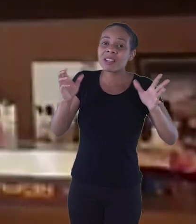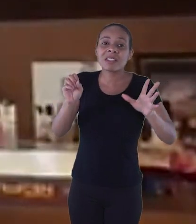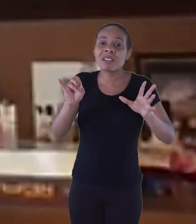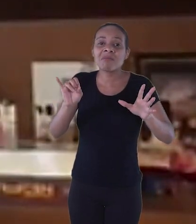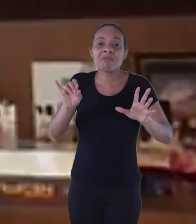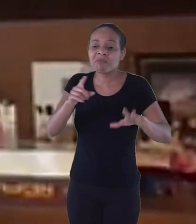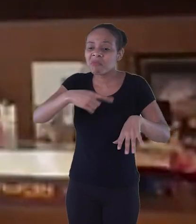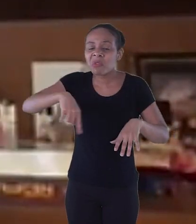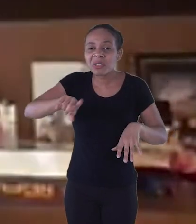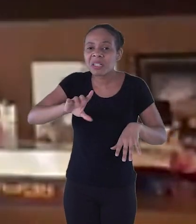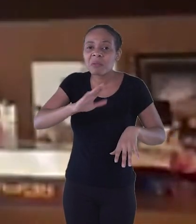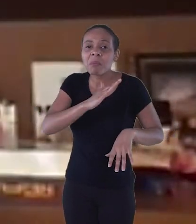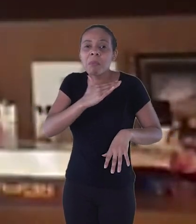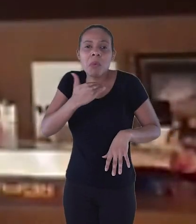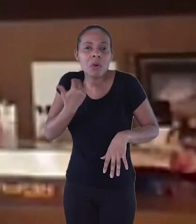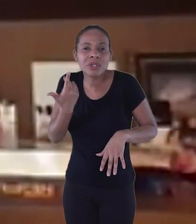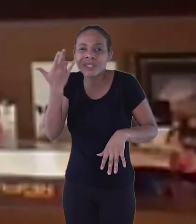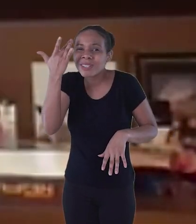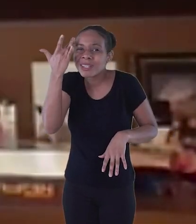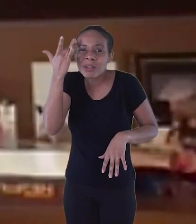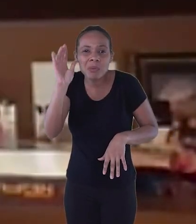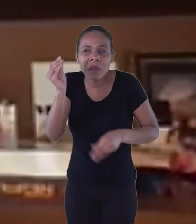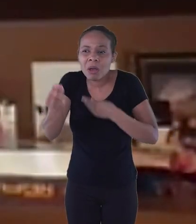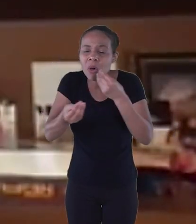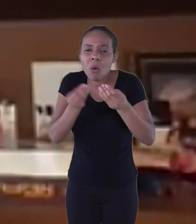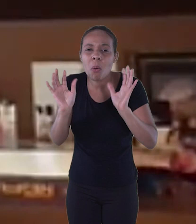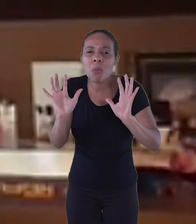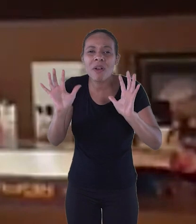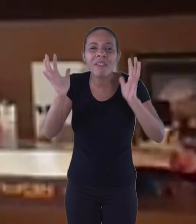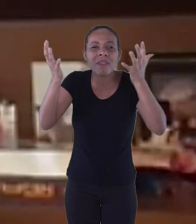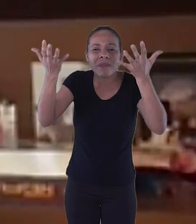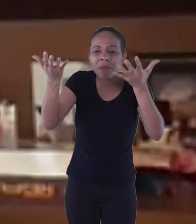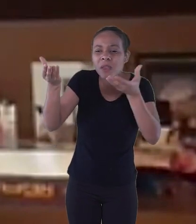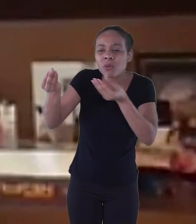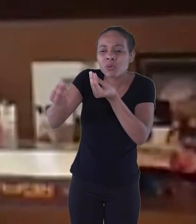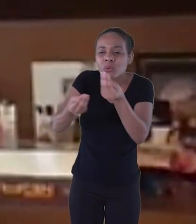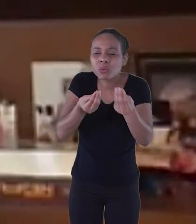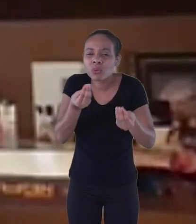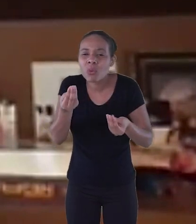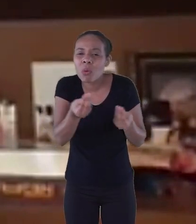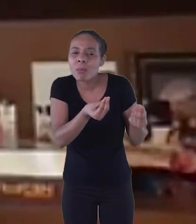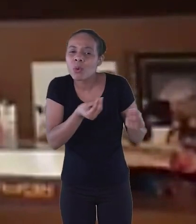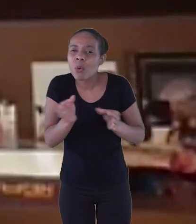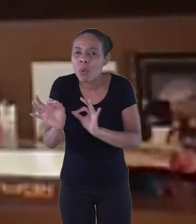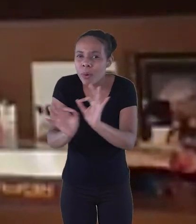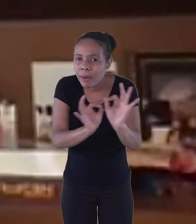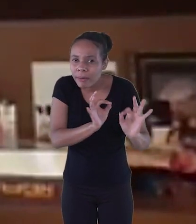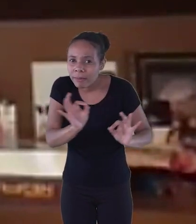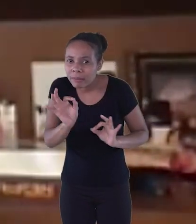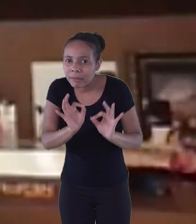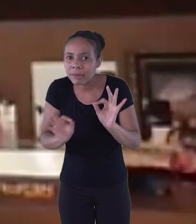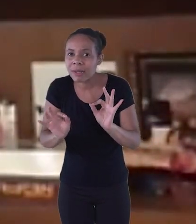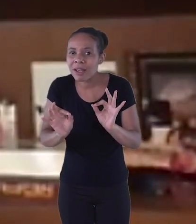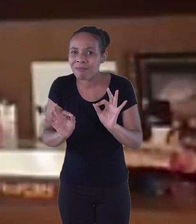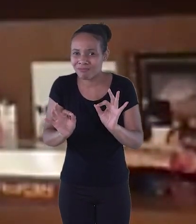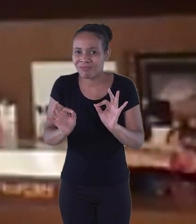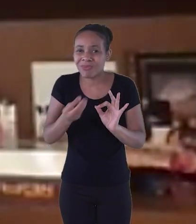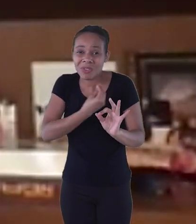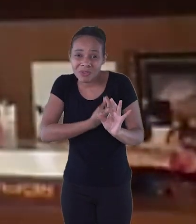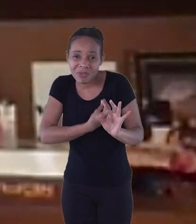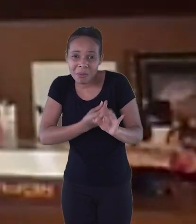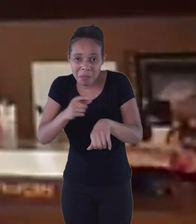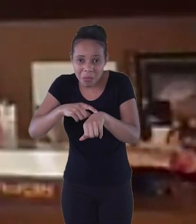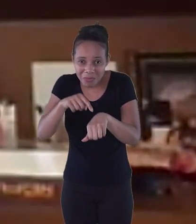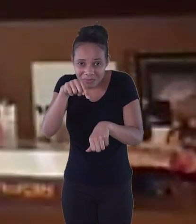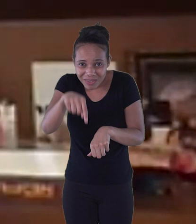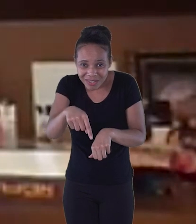de tantos lutos, né? De tantas mortes, de tantas pessoas que nós estamos perdendo, né? E temos um governo